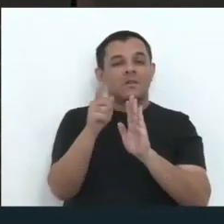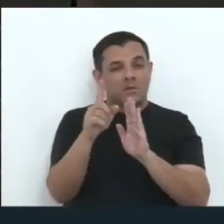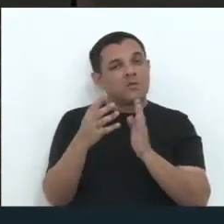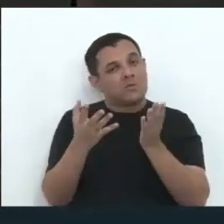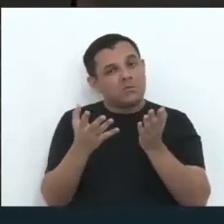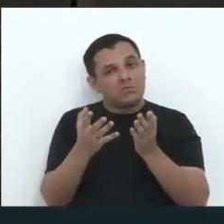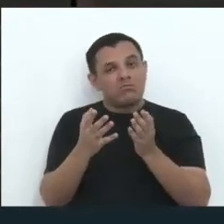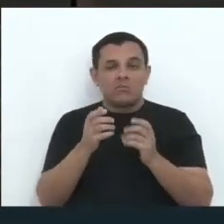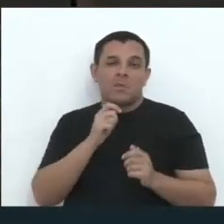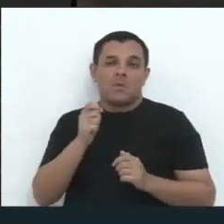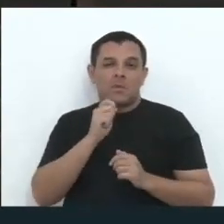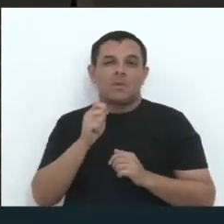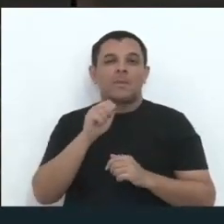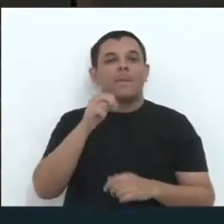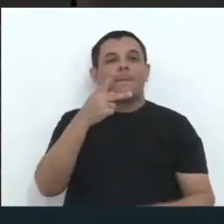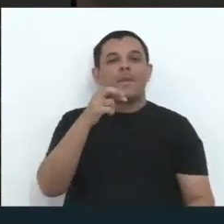Né.